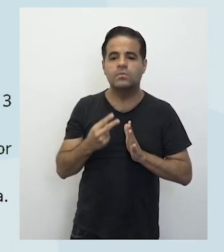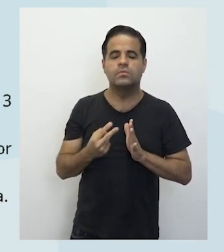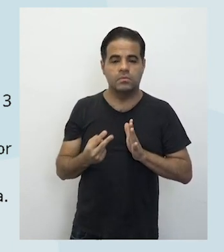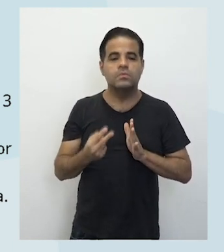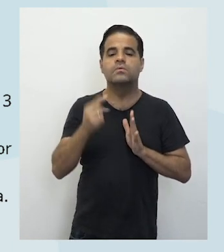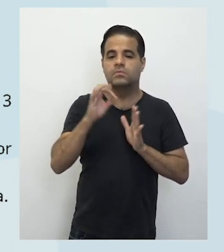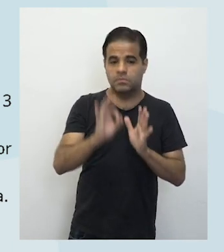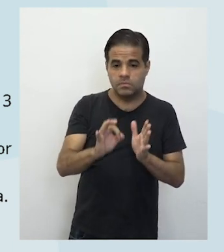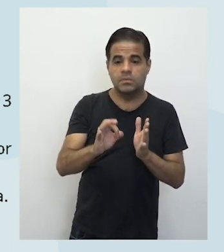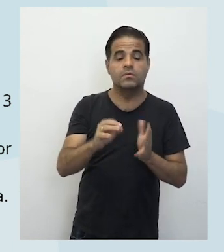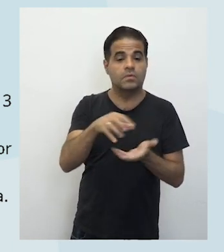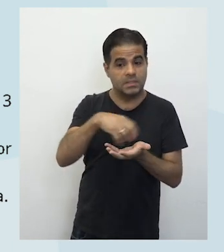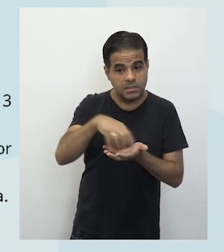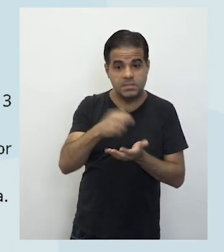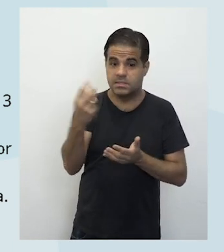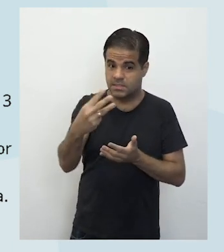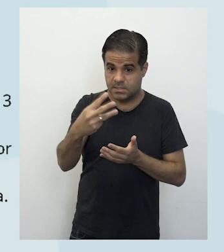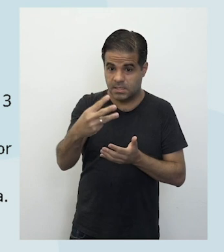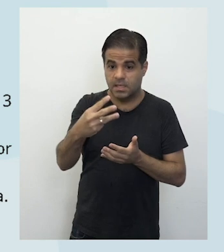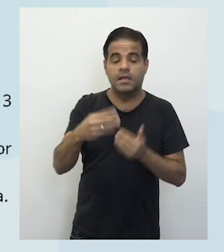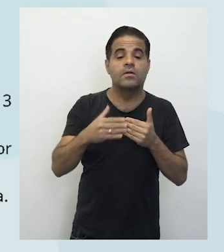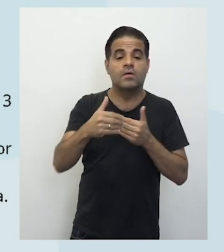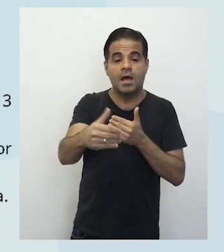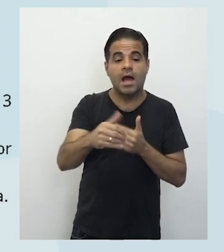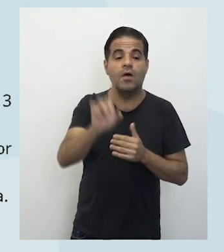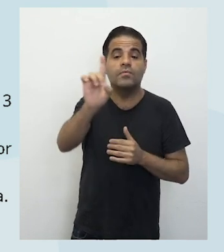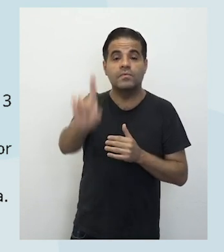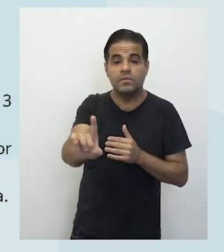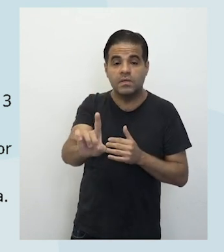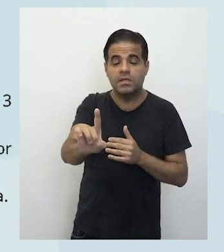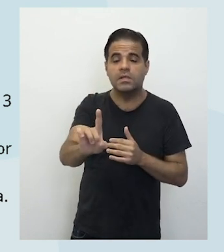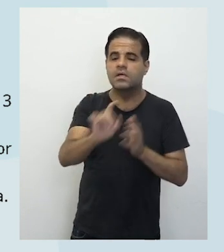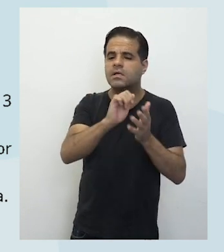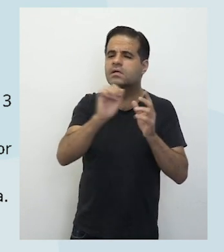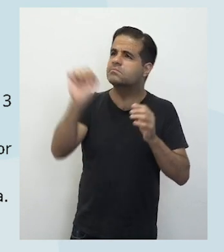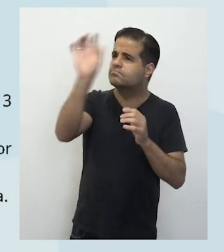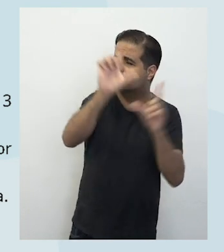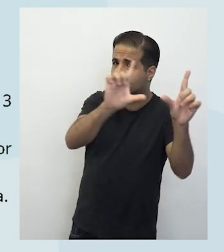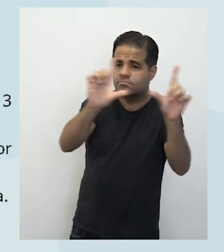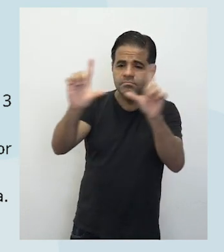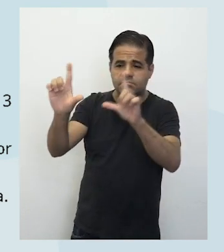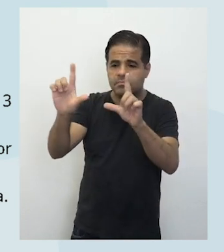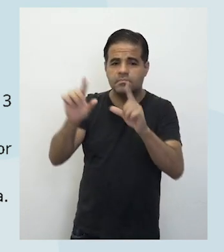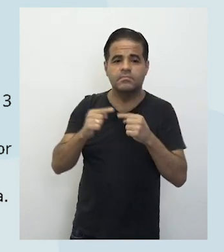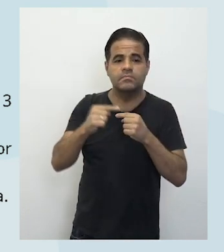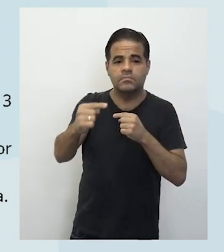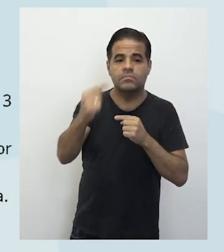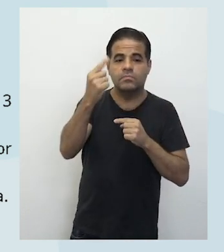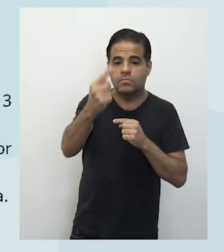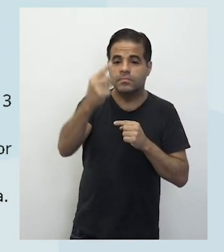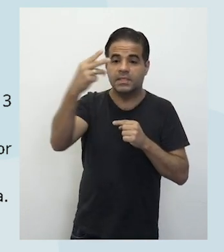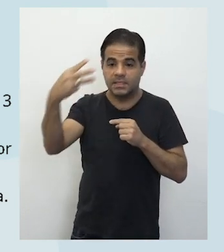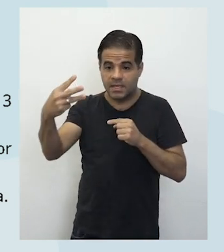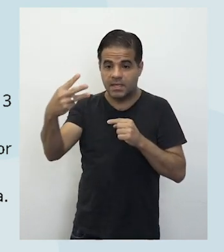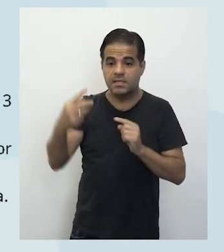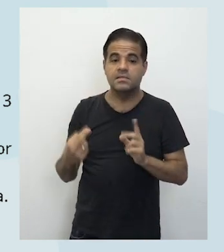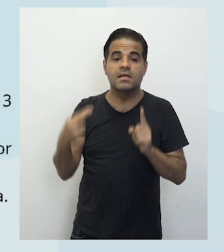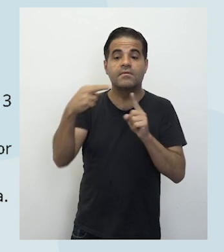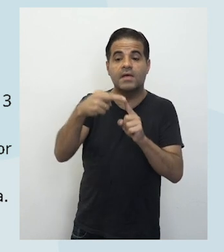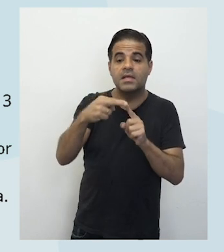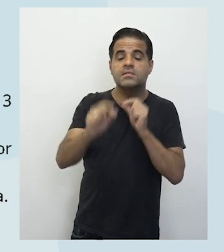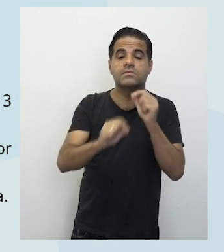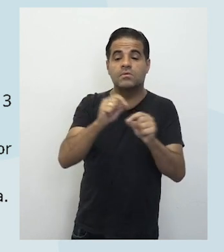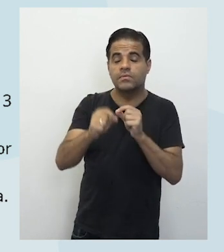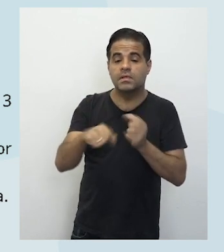indica o terciário. Alternativa D. As imagens 1 e 3 referem-se ao